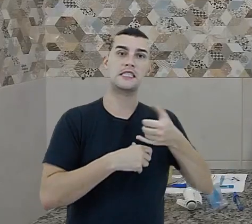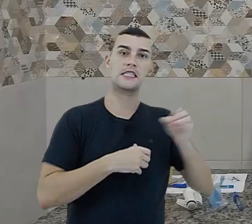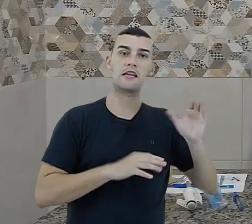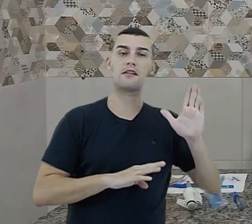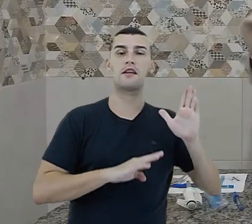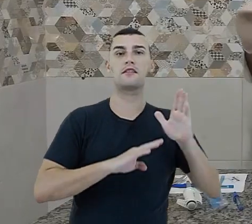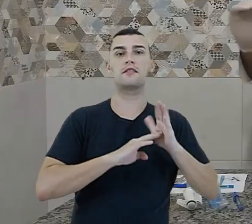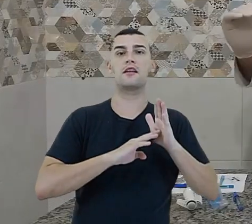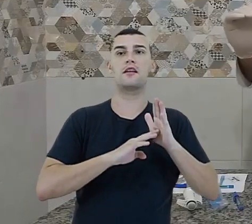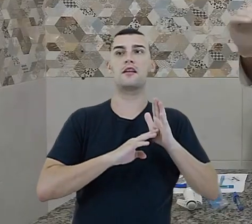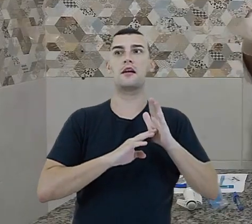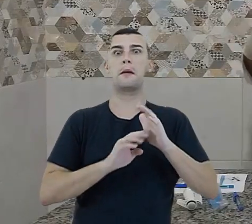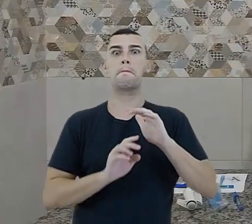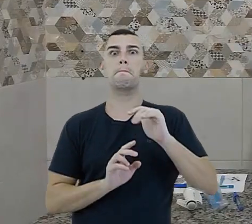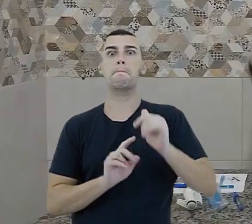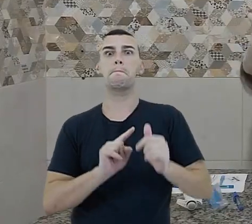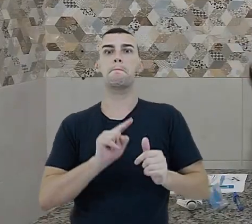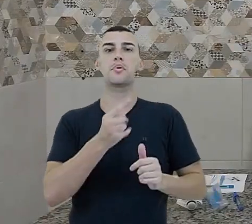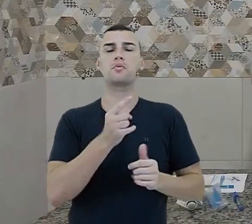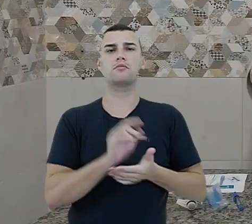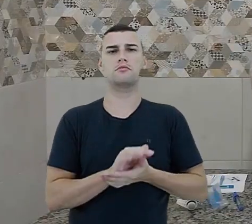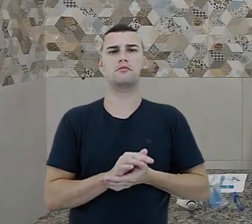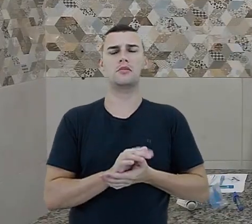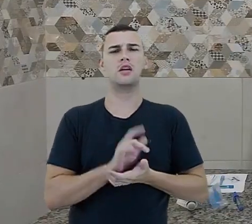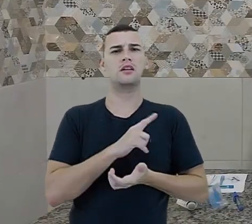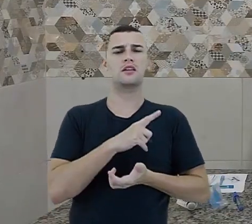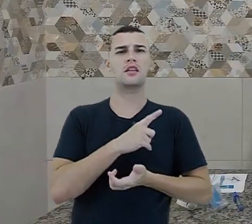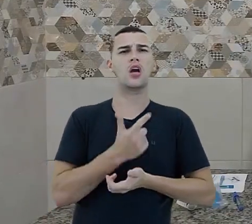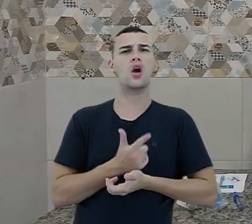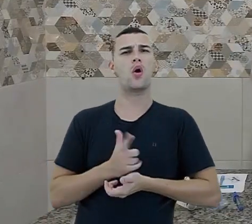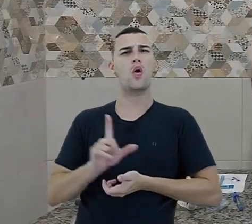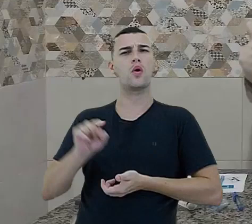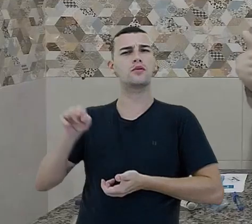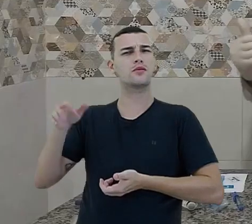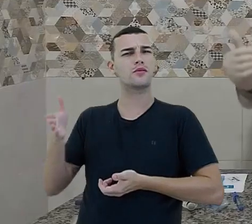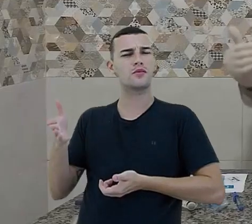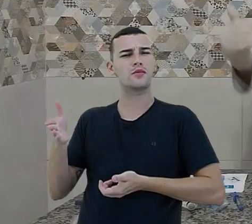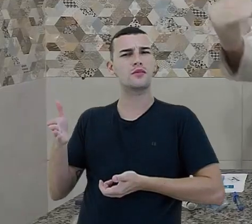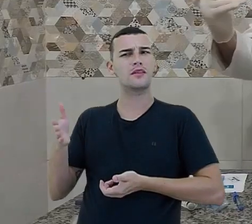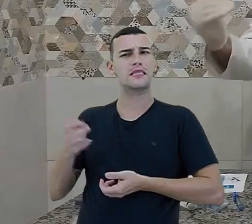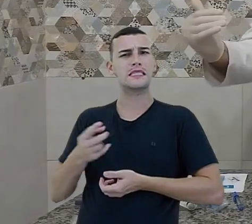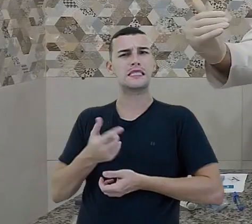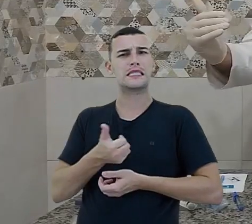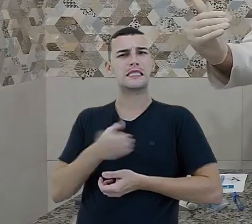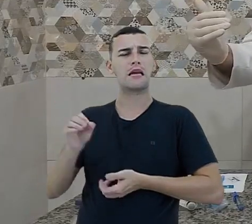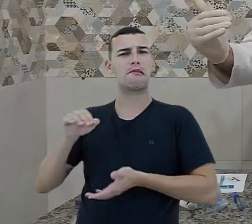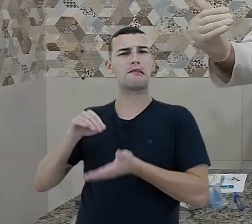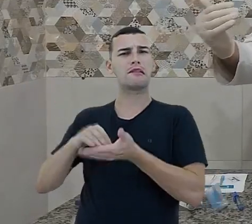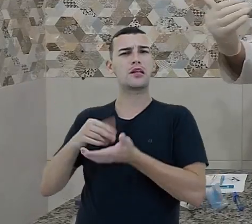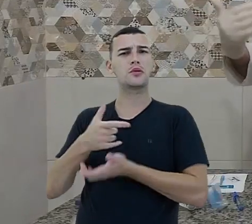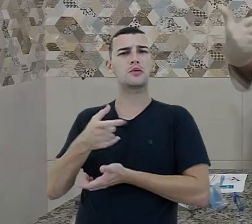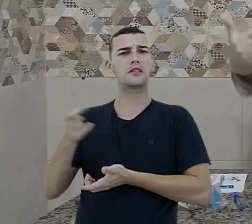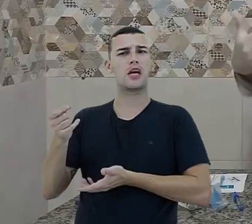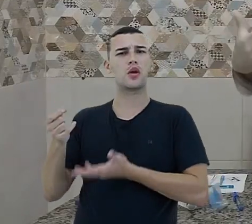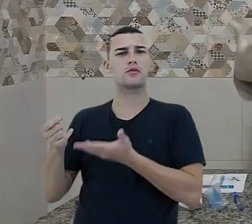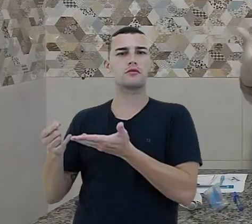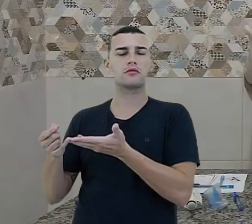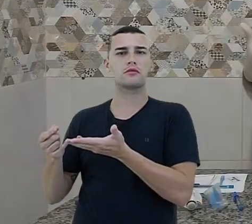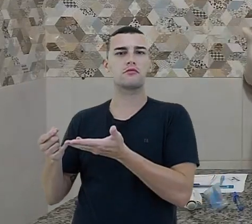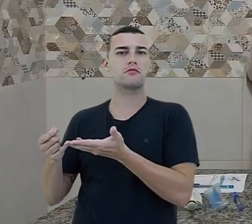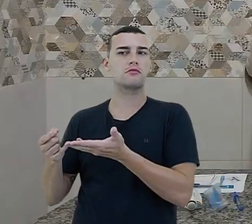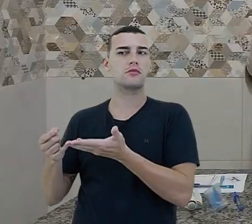vai de 100 a 200, qual é que eu vou dar preferência? Eu dou preferência daquela que vai de 100 a 200. E aí eu